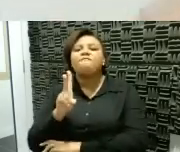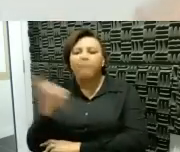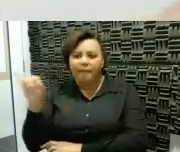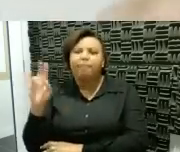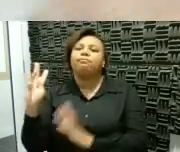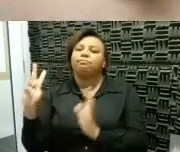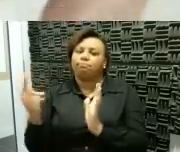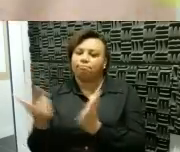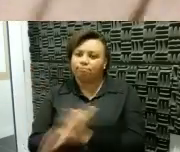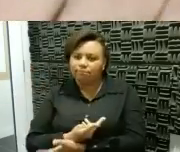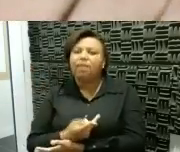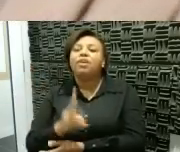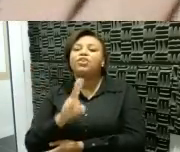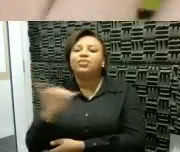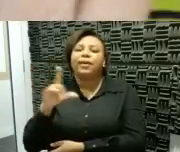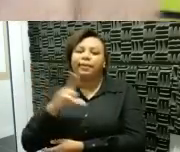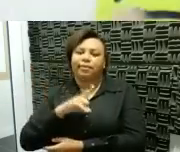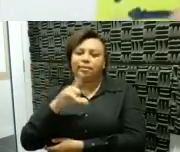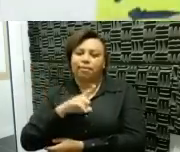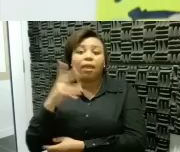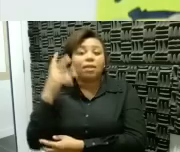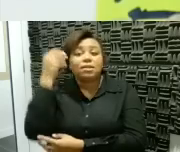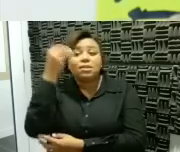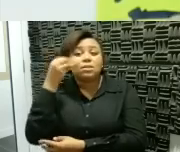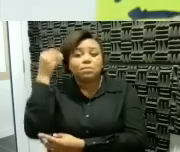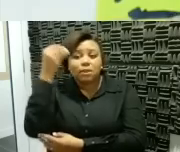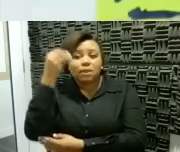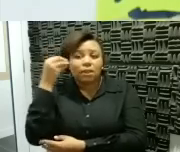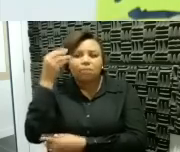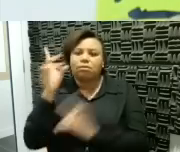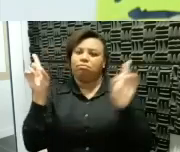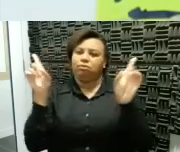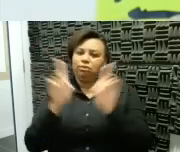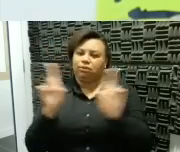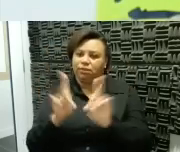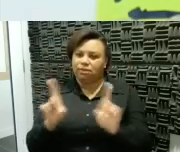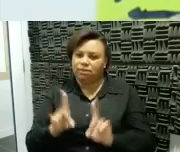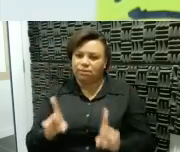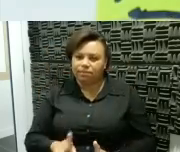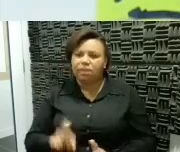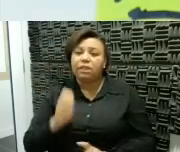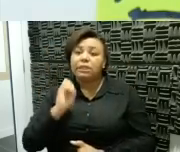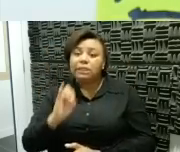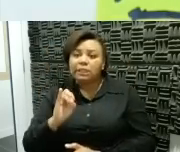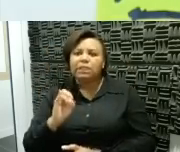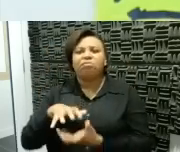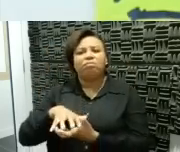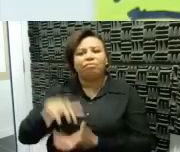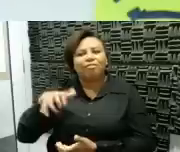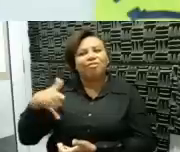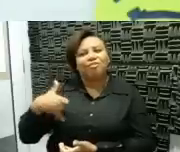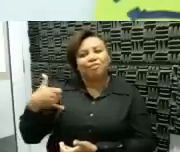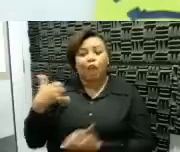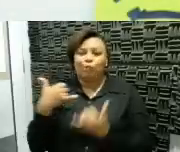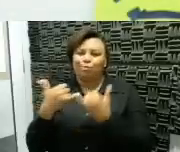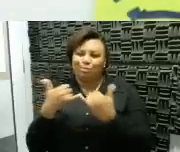ter essa experiência de deficiência eh Se chegarmos a velice por exemplo né aqui a última